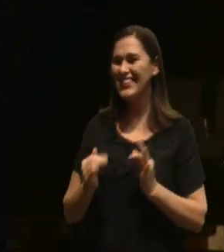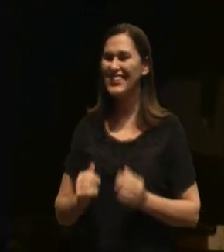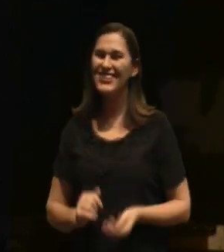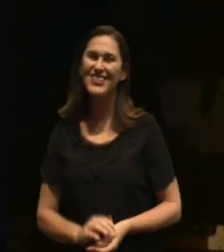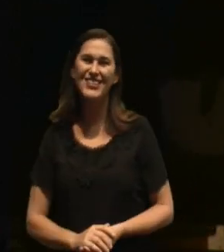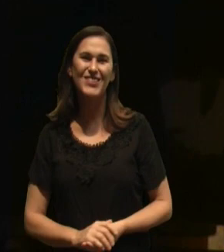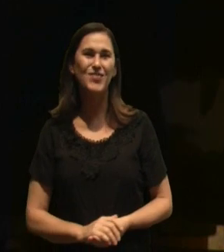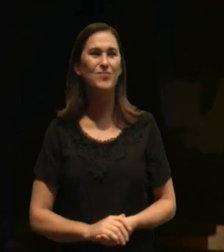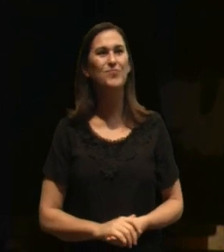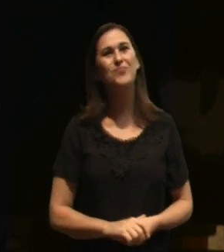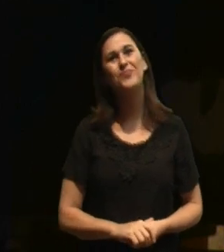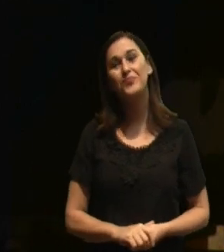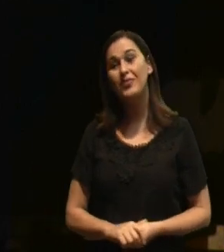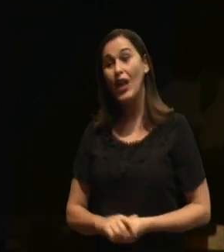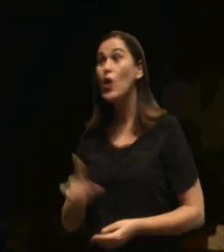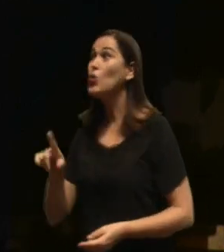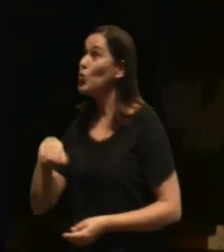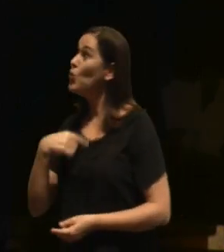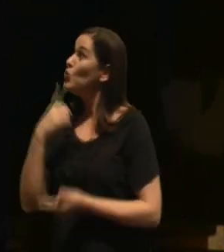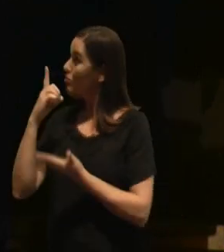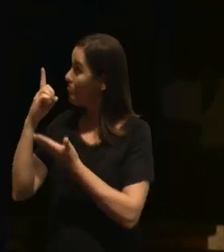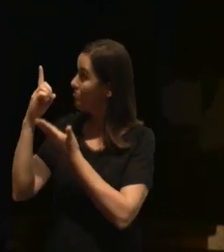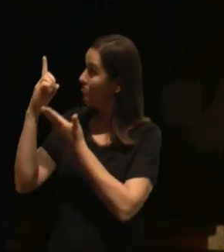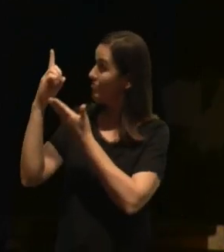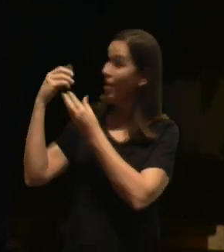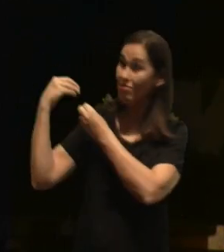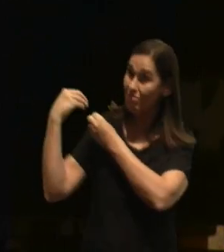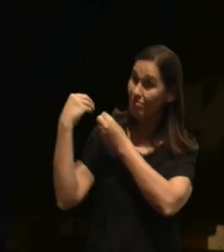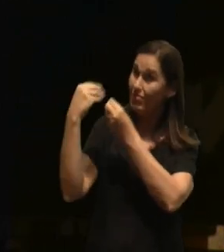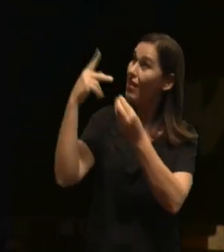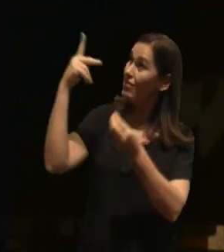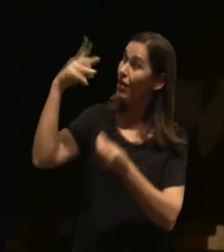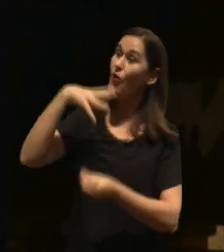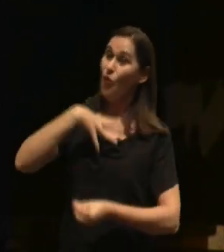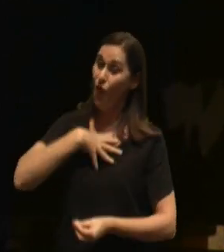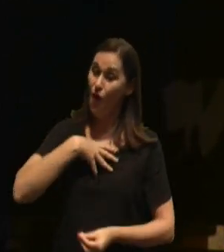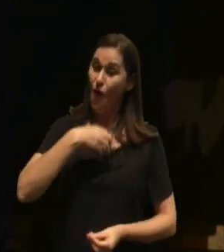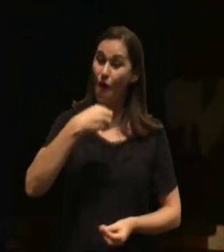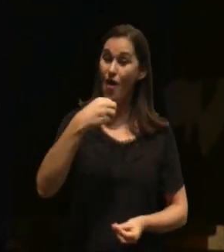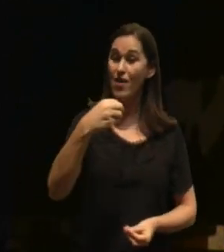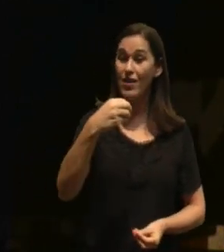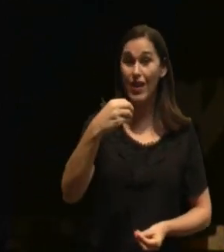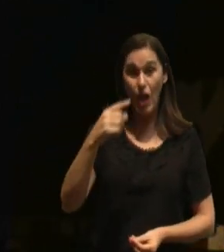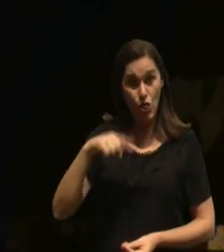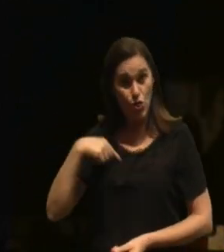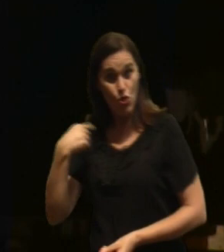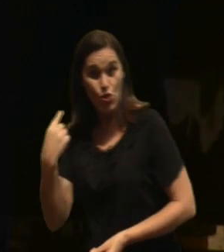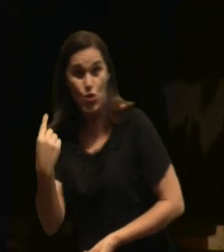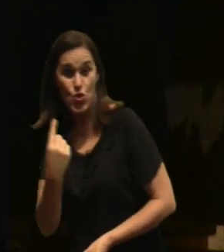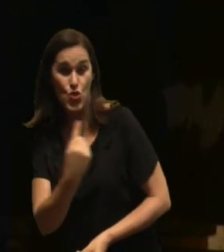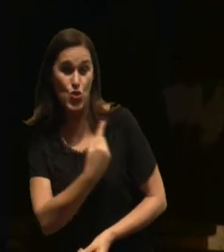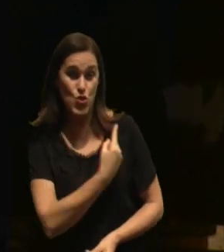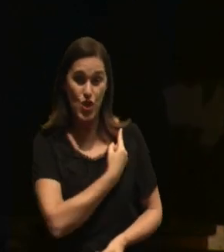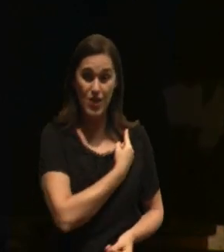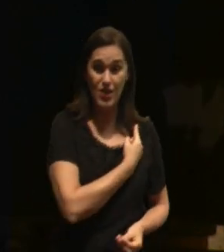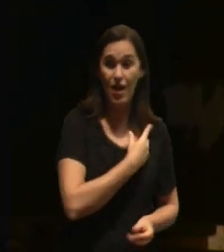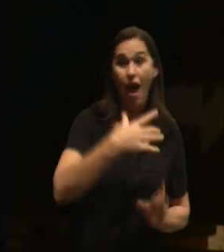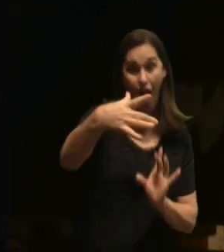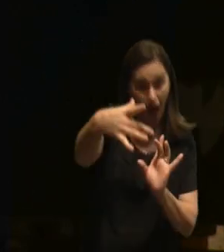feliz. Nosso Deus deu seu Filho pra que nós